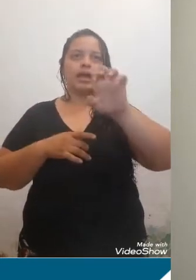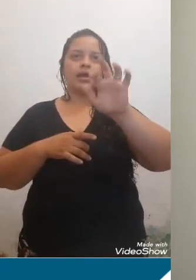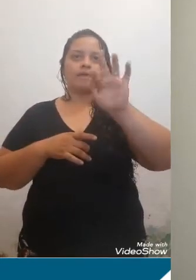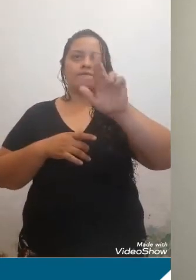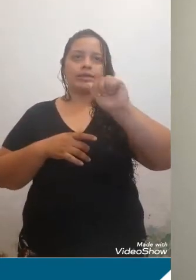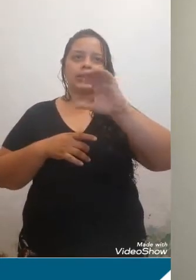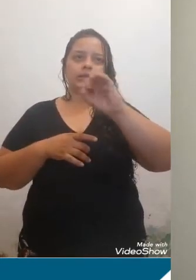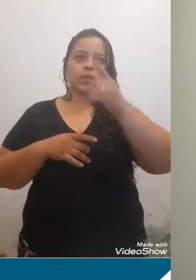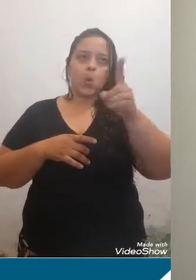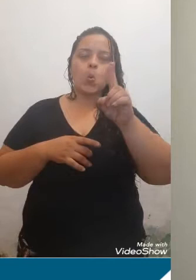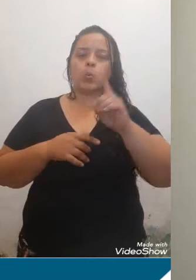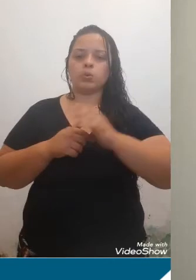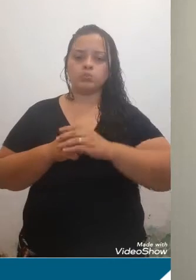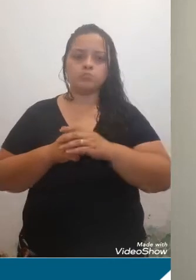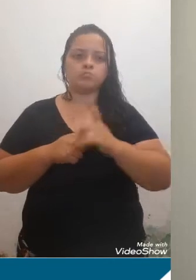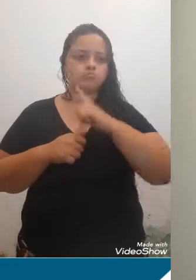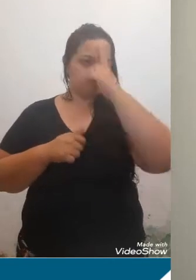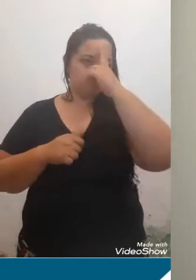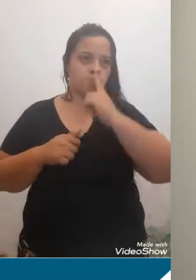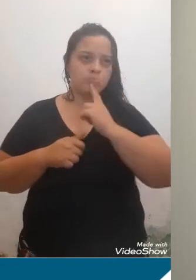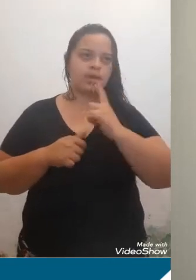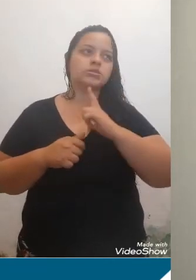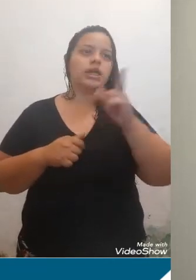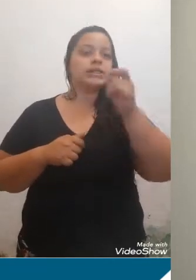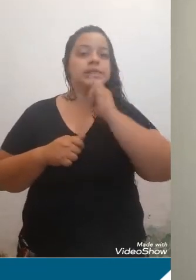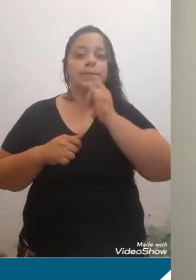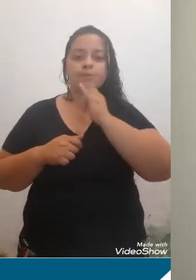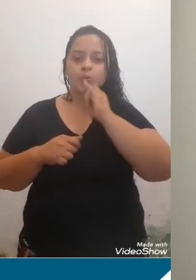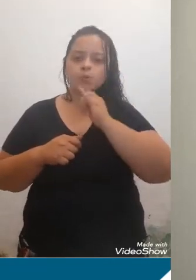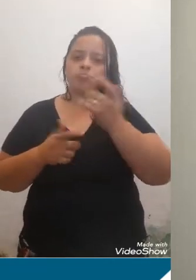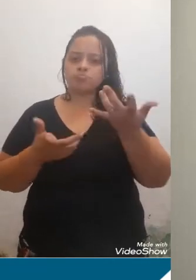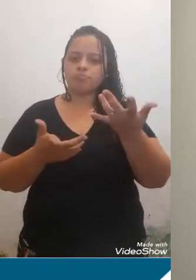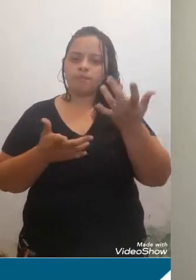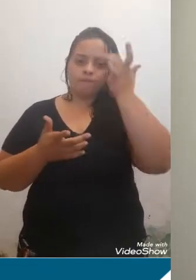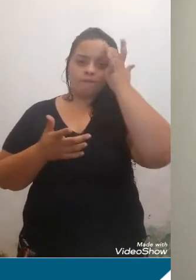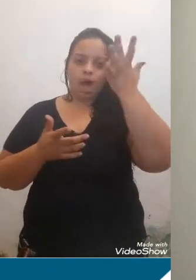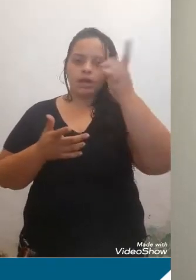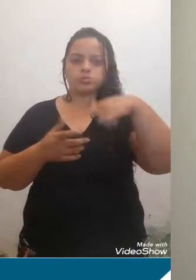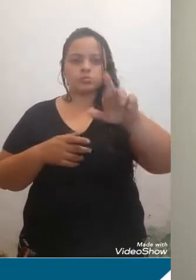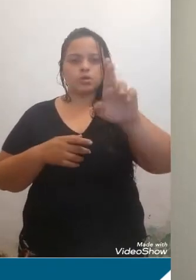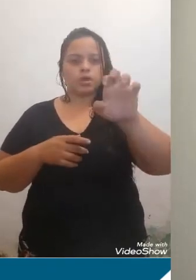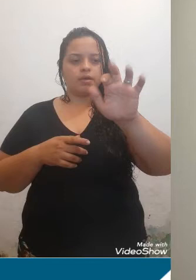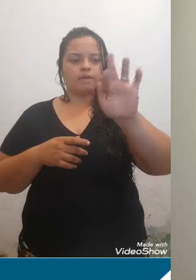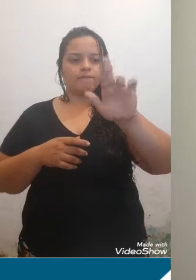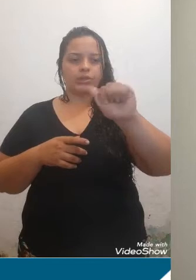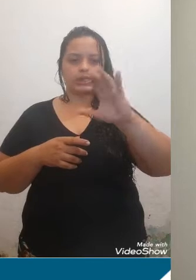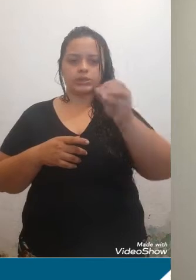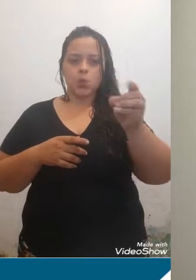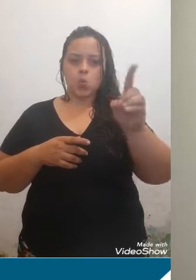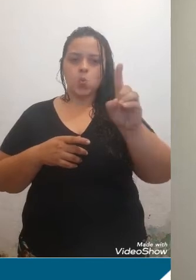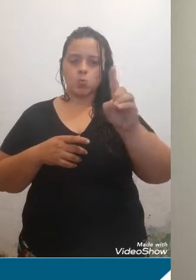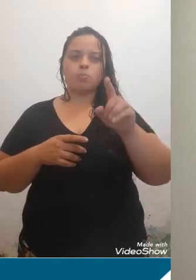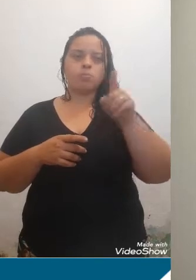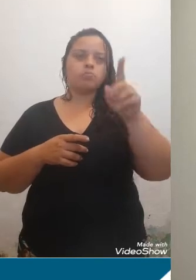denominamos refração. Então, essa figura aí, essa imagem, é um exemplo clássico de refração, né? Acho que